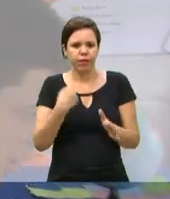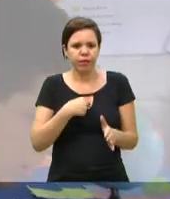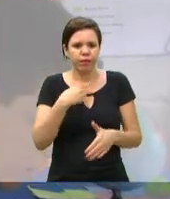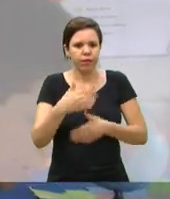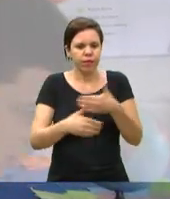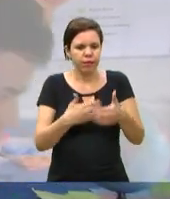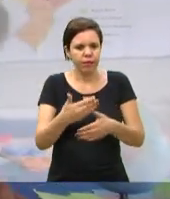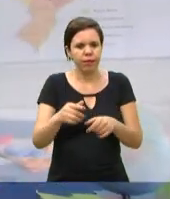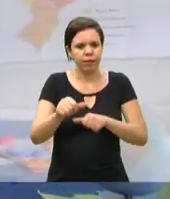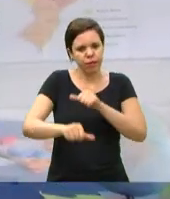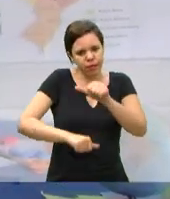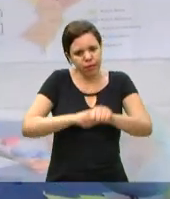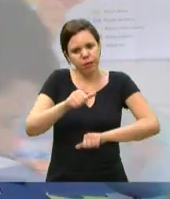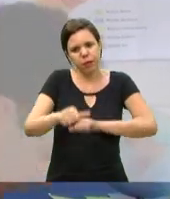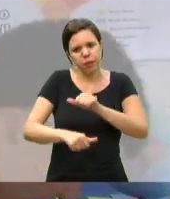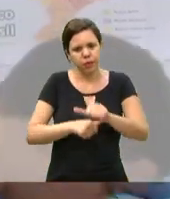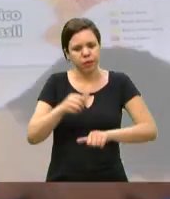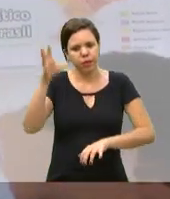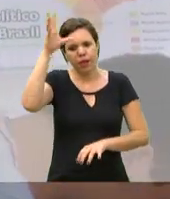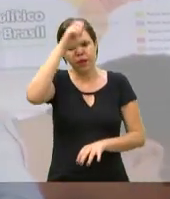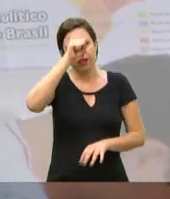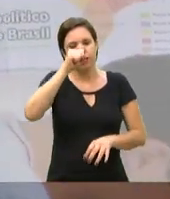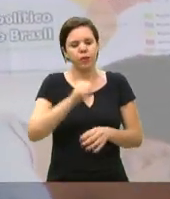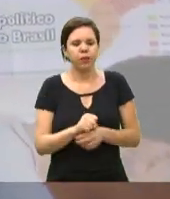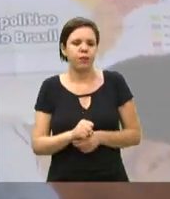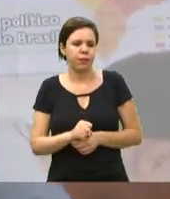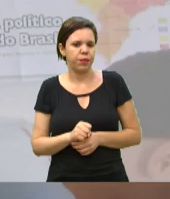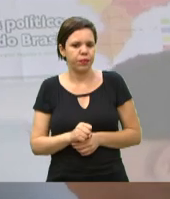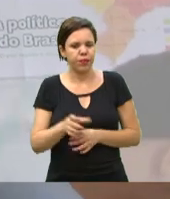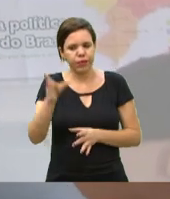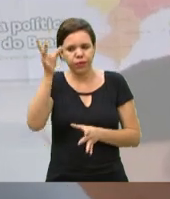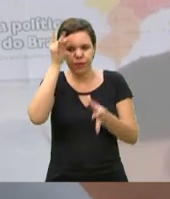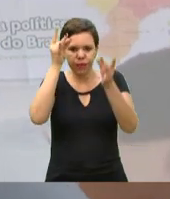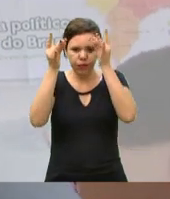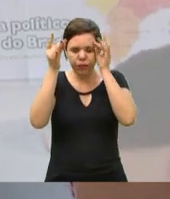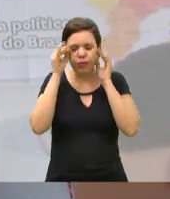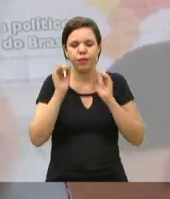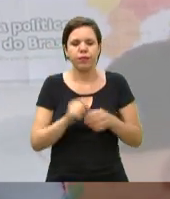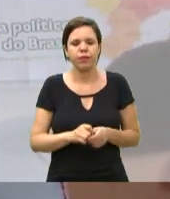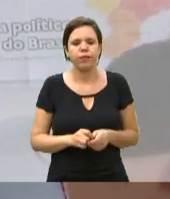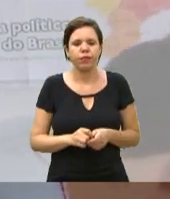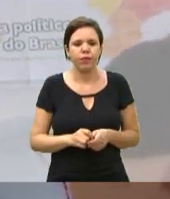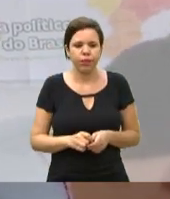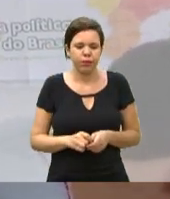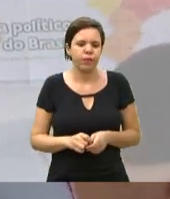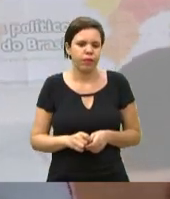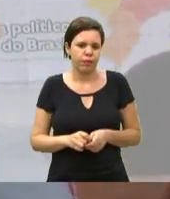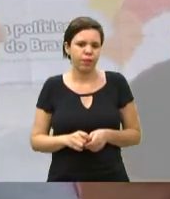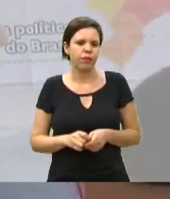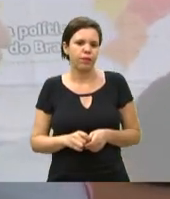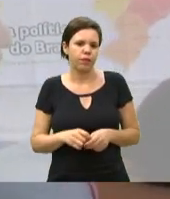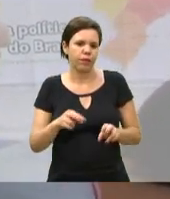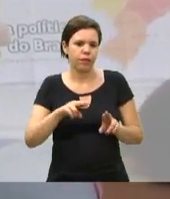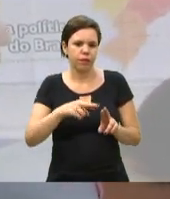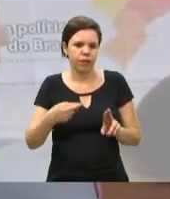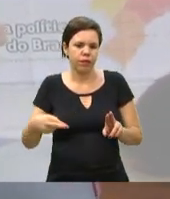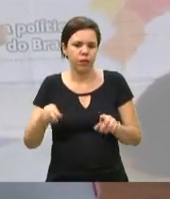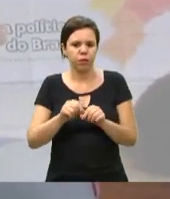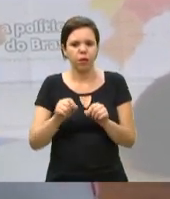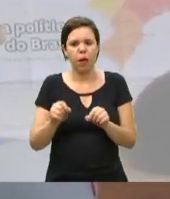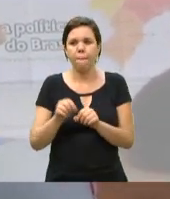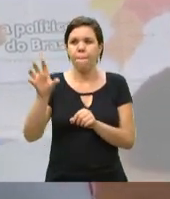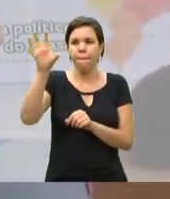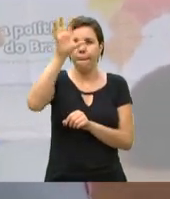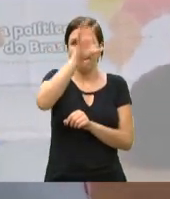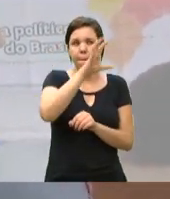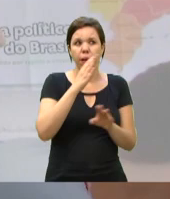vai transformando isso em aprendizado. Então eu trago recursos como o Mapa Mundi, para que eles descubram onde está o Brasil.